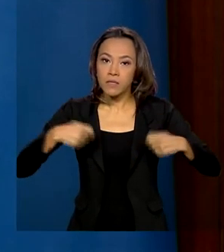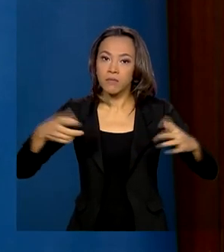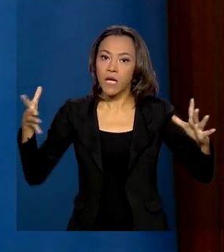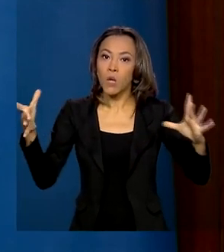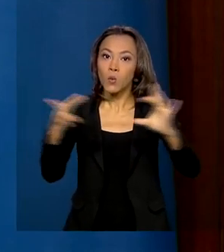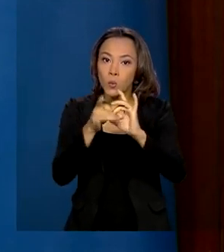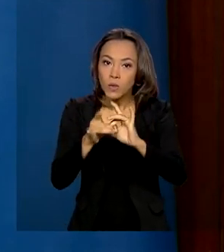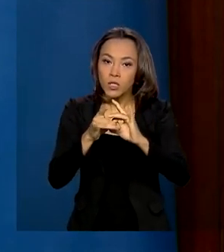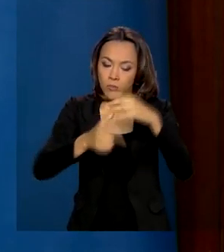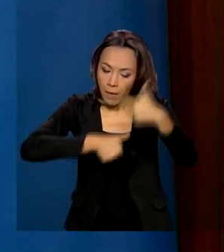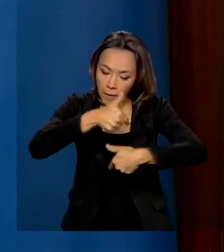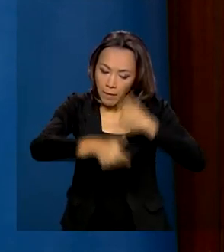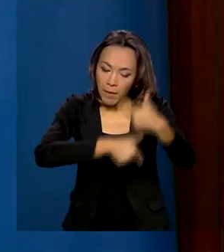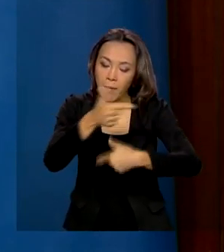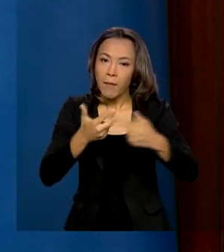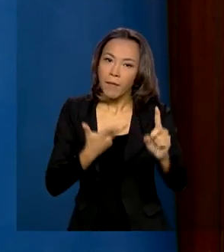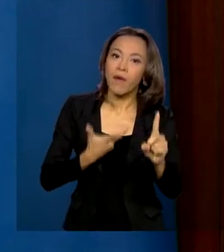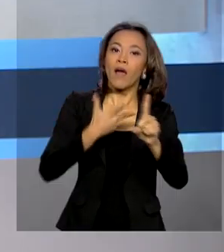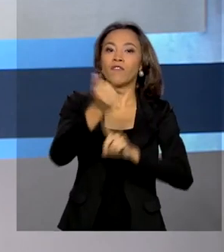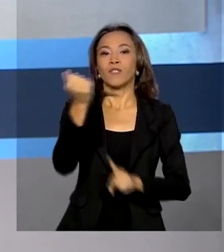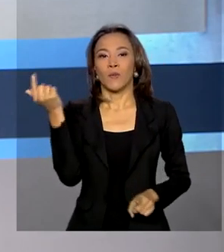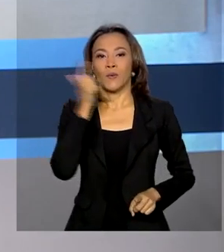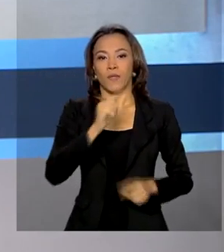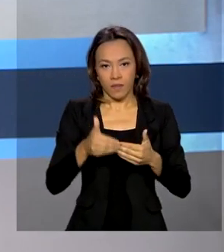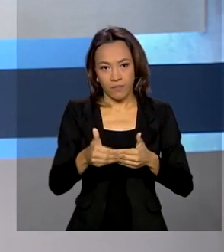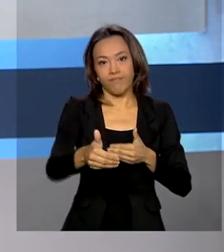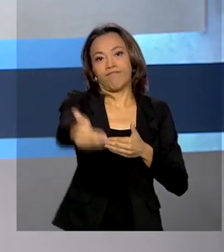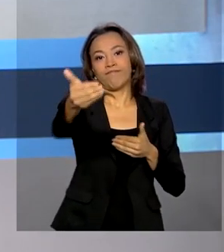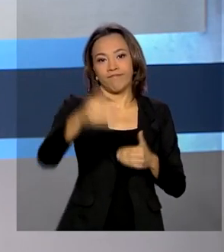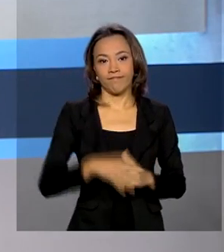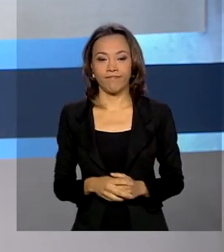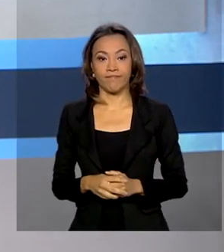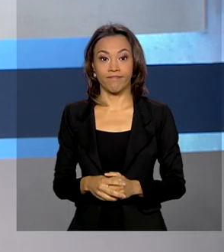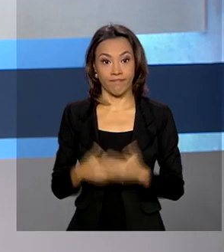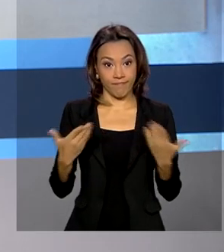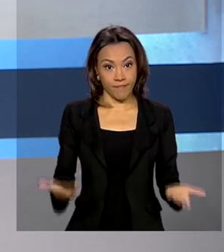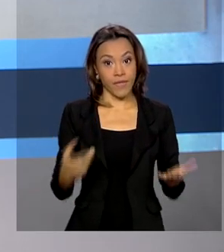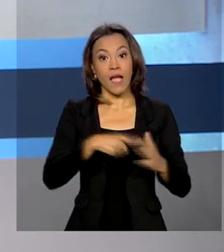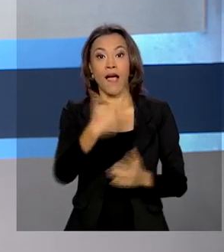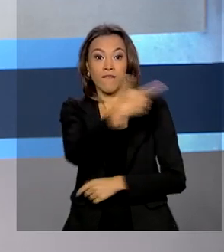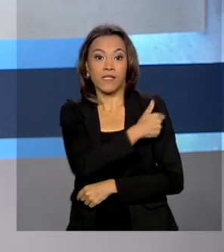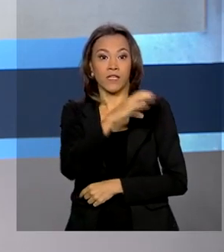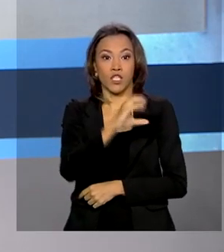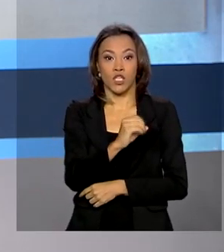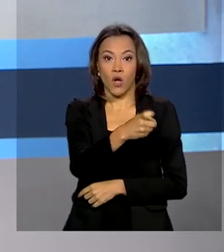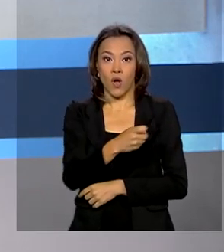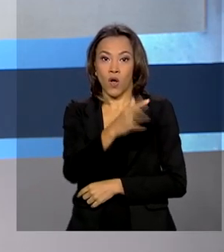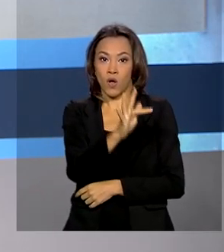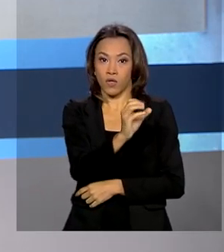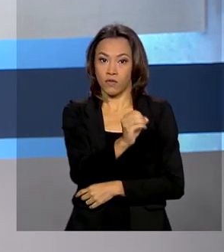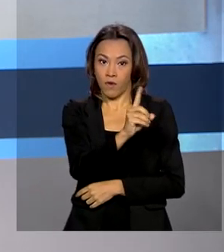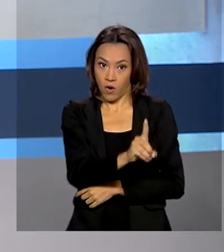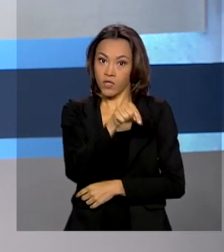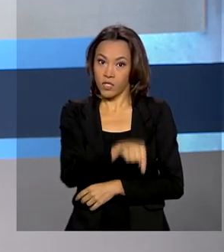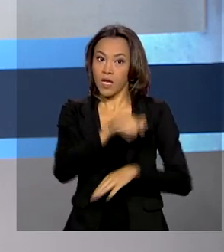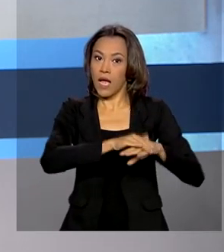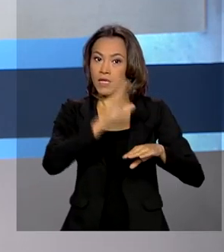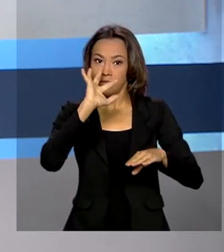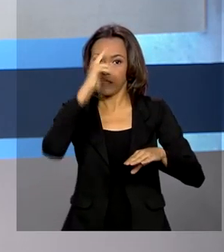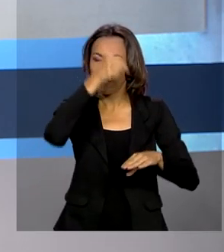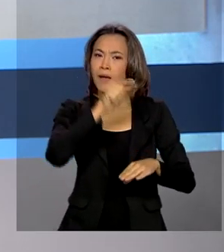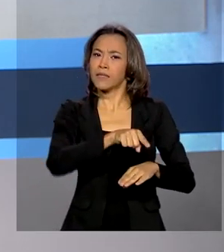rumo à vitória que virá. No caso da vacina de Oxford, a decisão passa a valer assim que o laboratório